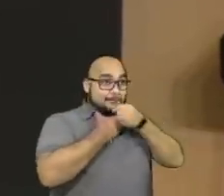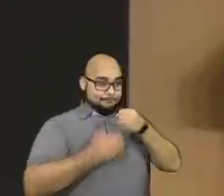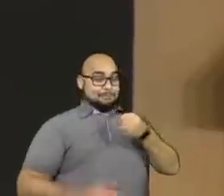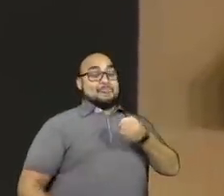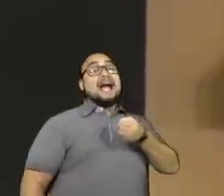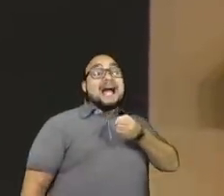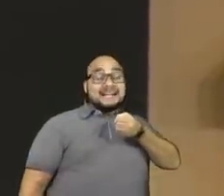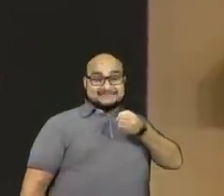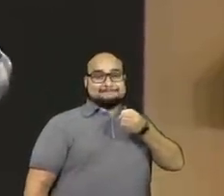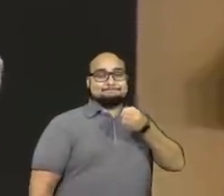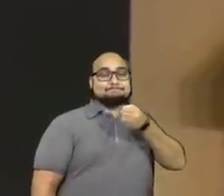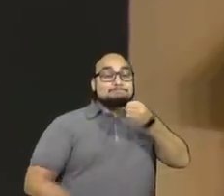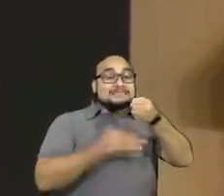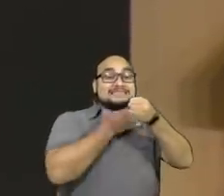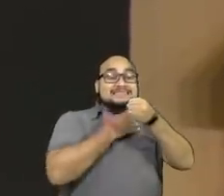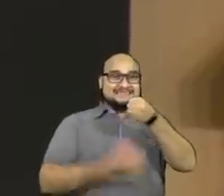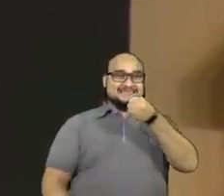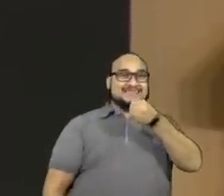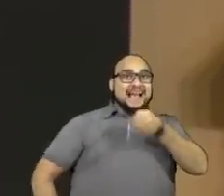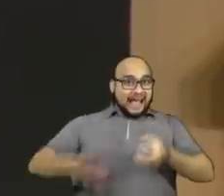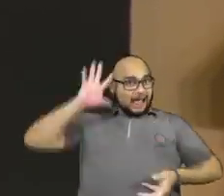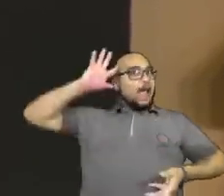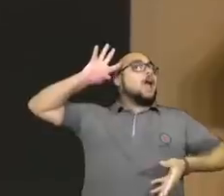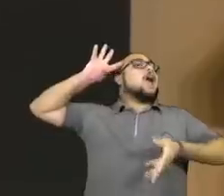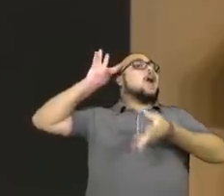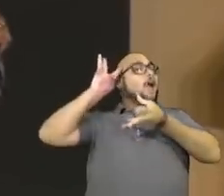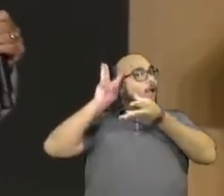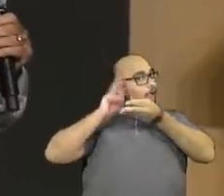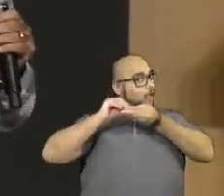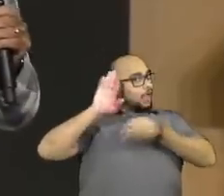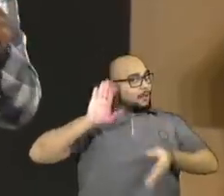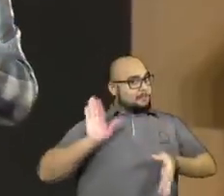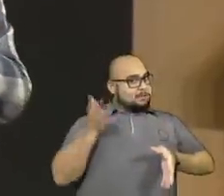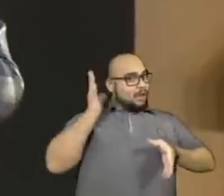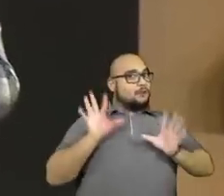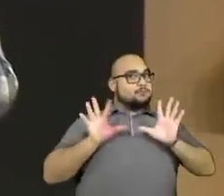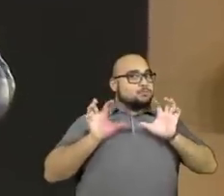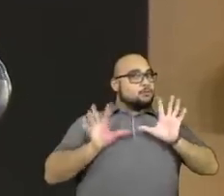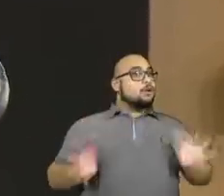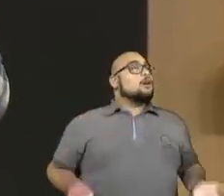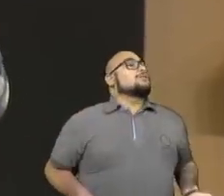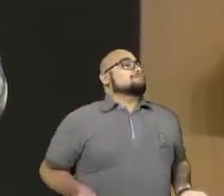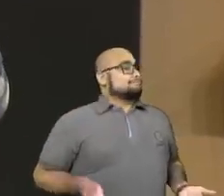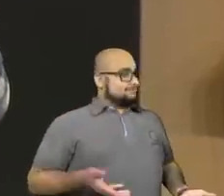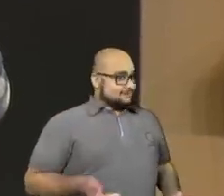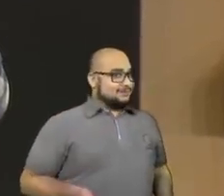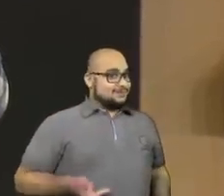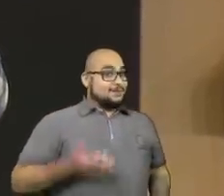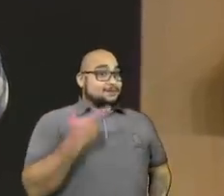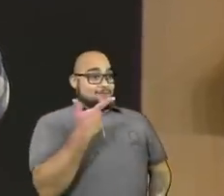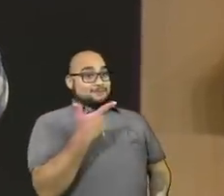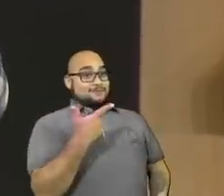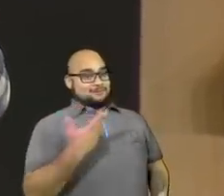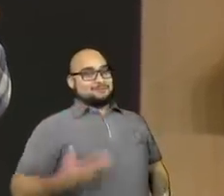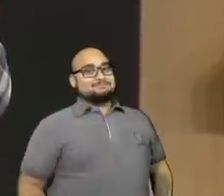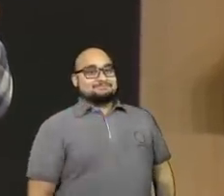Eu falei, ai, cheguei. Foi na ferida, certo? Assim, pim! Qual a idade do seu marido? 42.